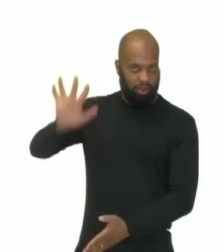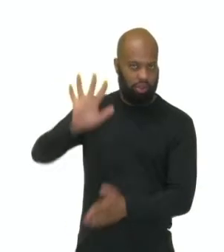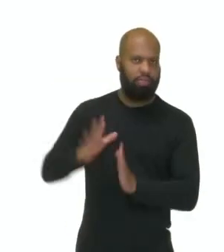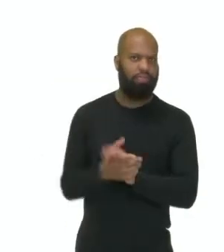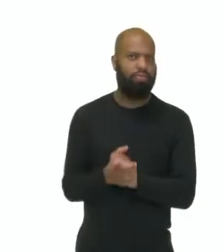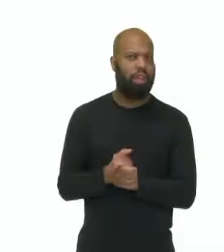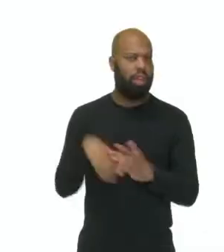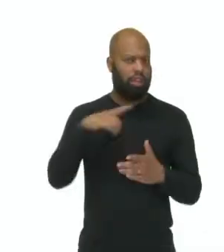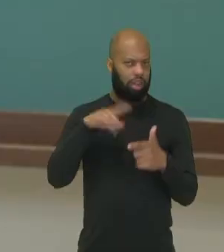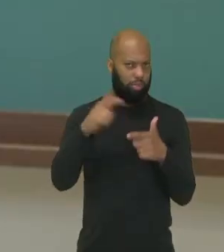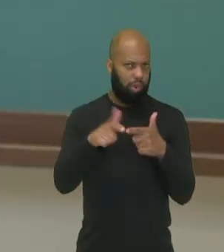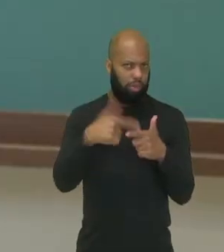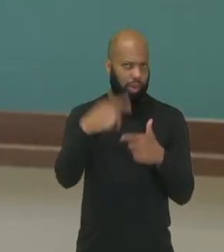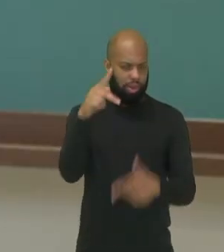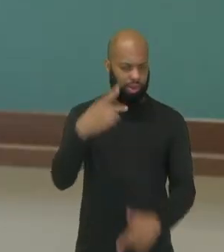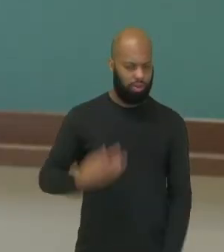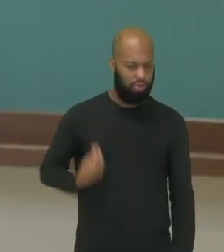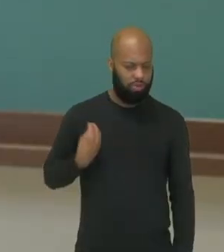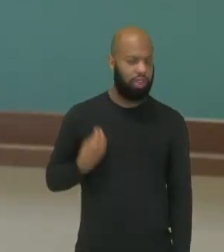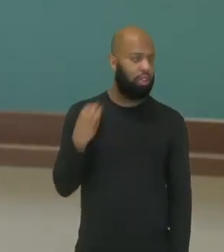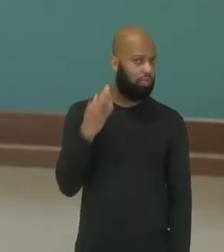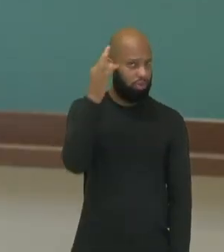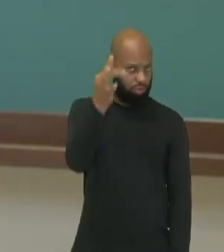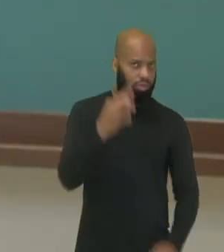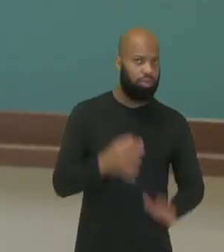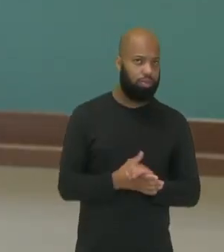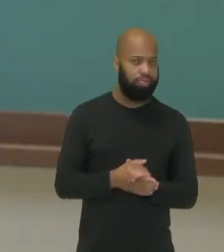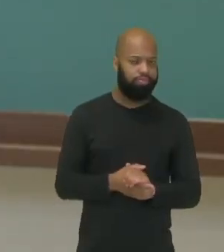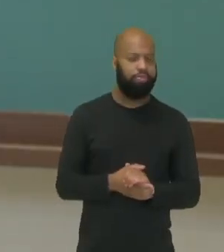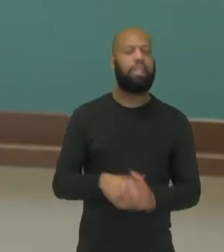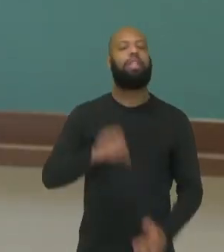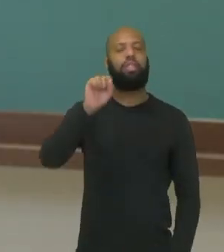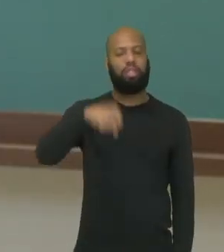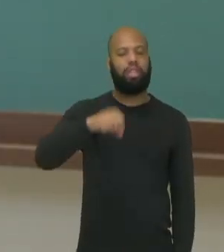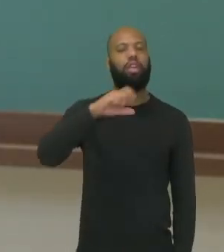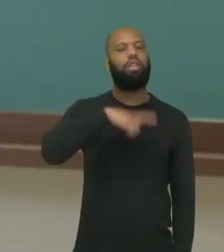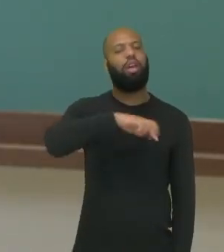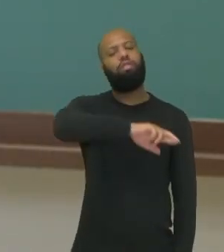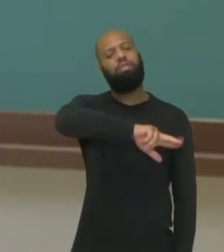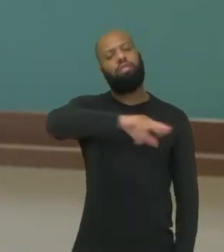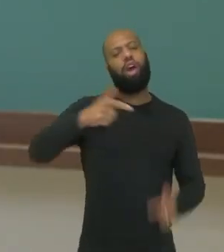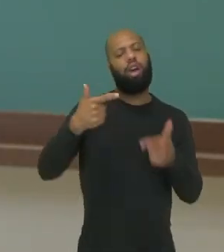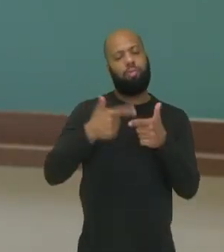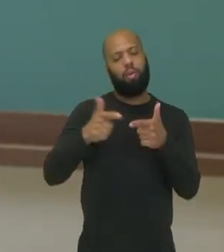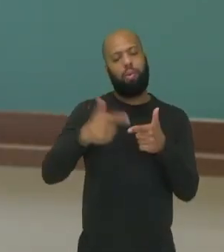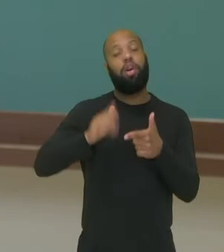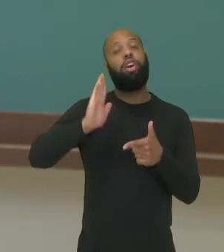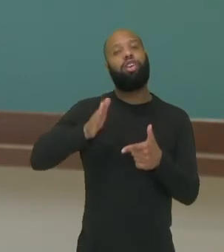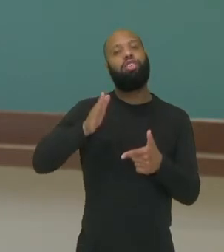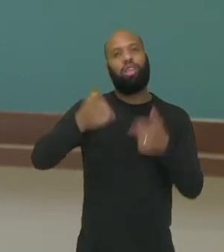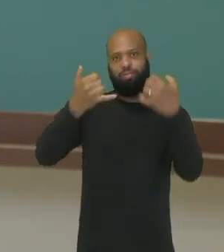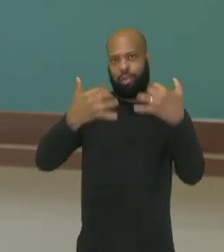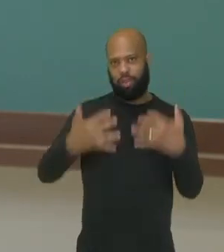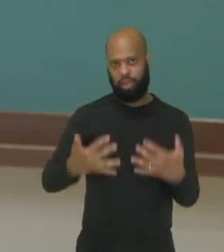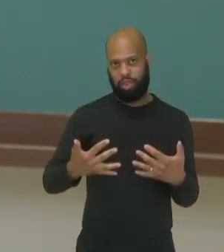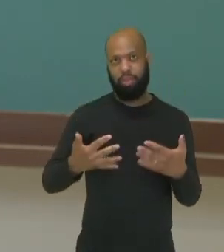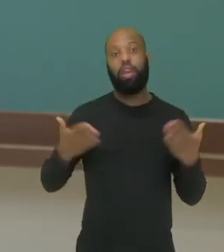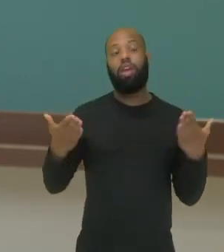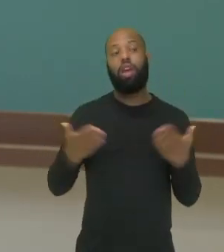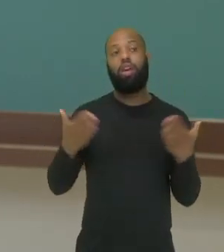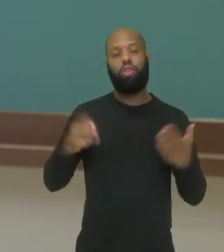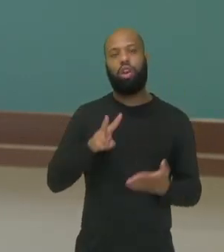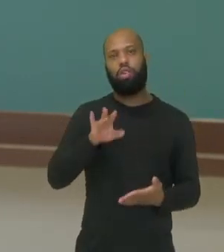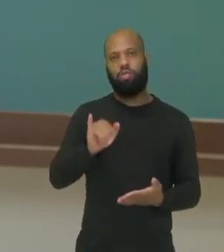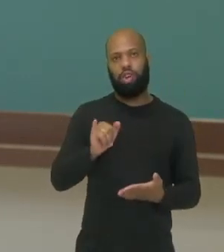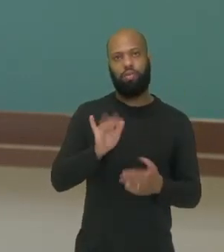algum problema? Será que desencadeia algum problema? Vários problemas, né? Já falamos sobre eles. E nós vamos retratar sobre